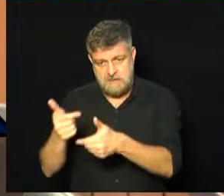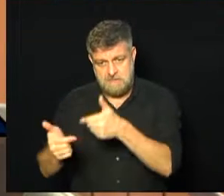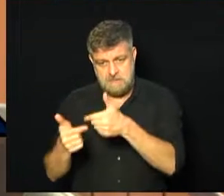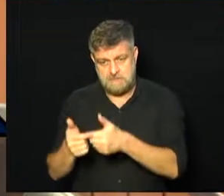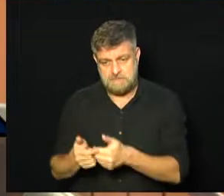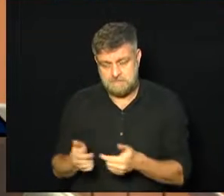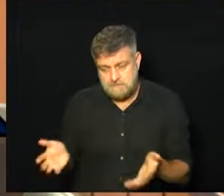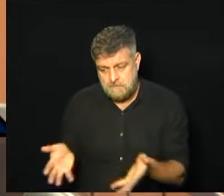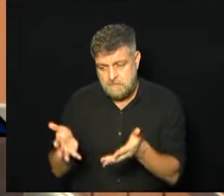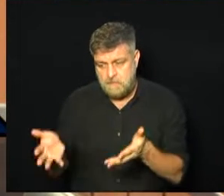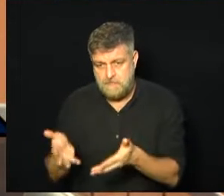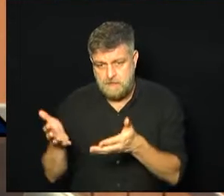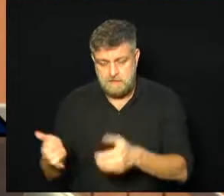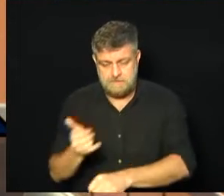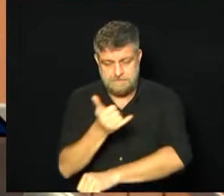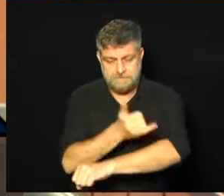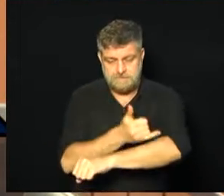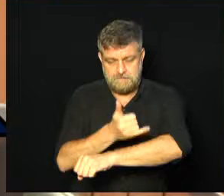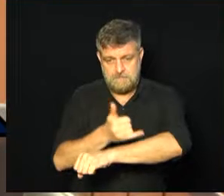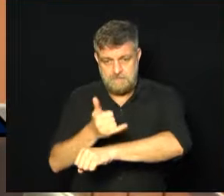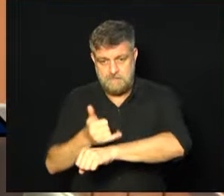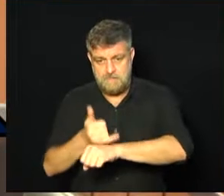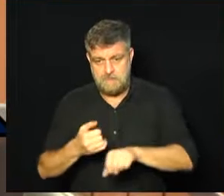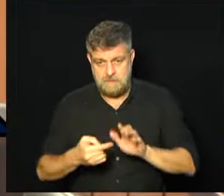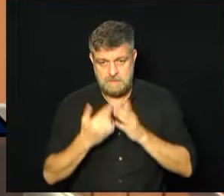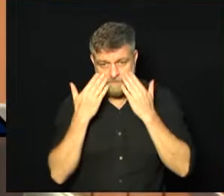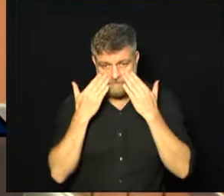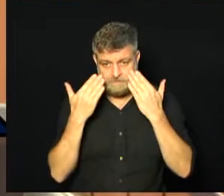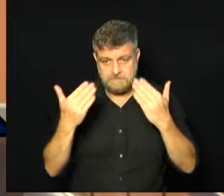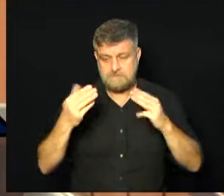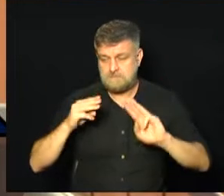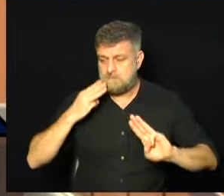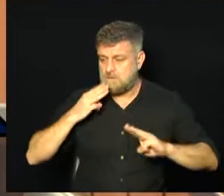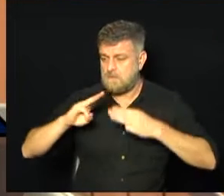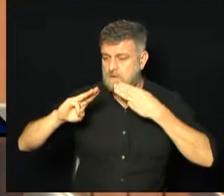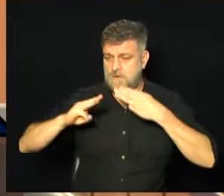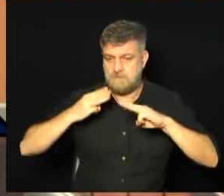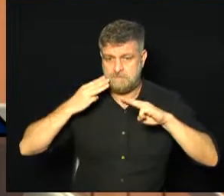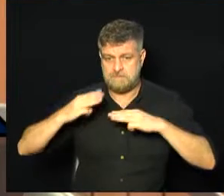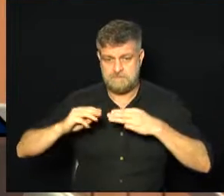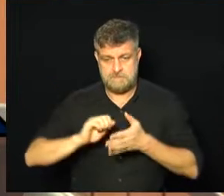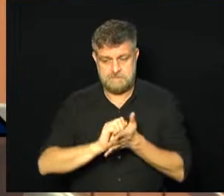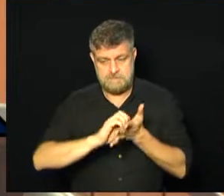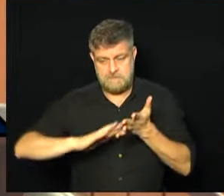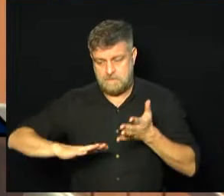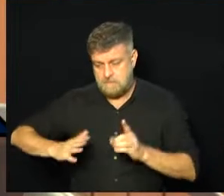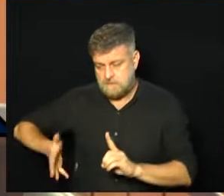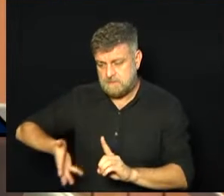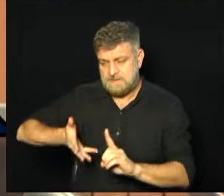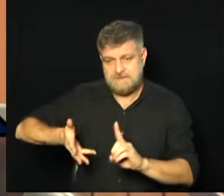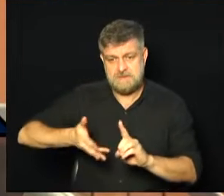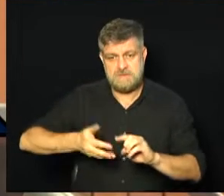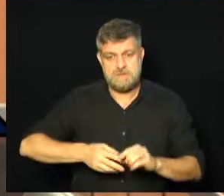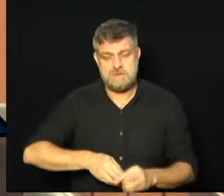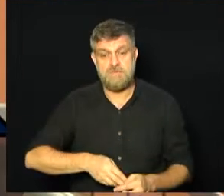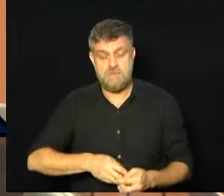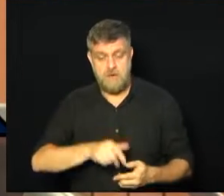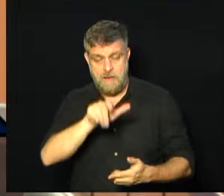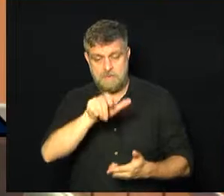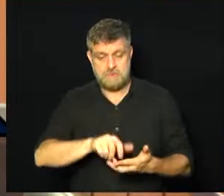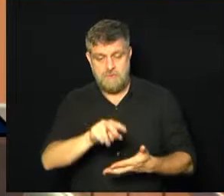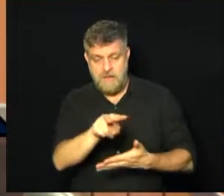promover exposições, apresentações musicais, atividades de incentivo à leitura e programas de